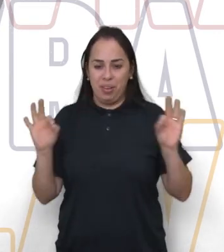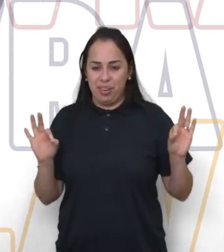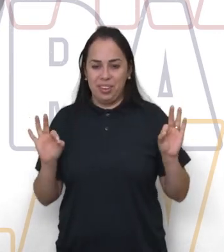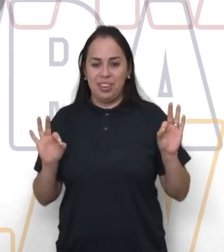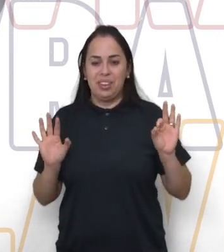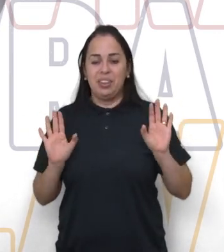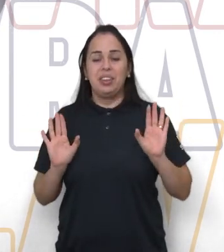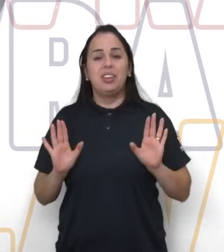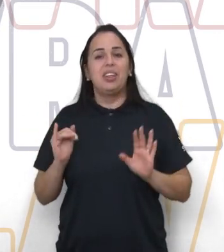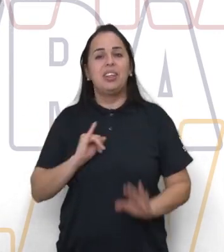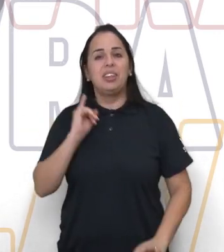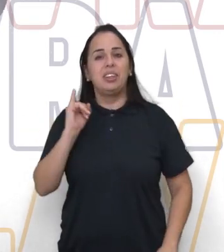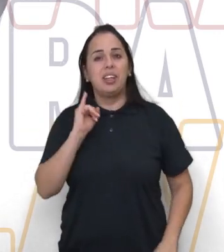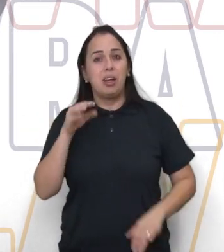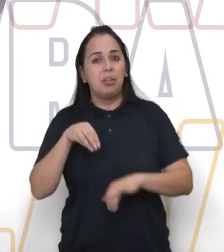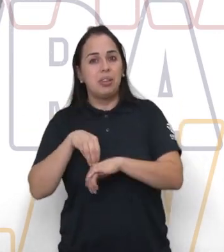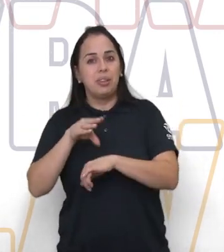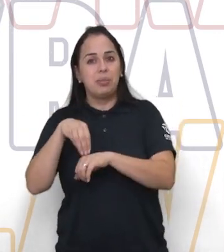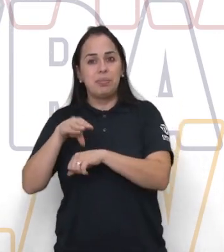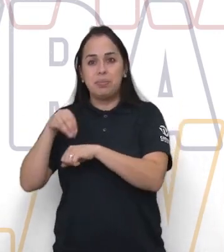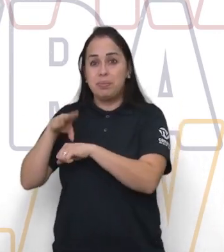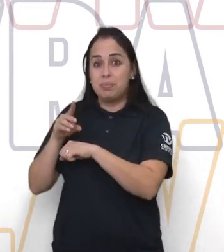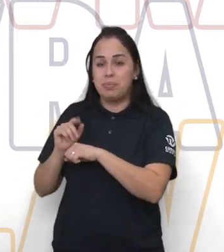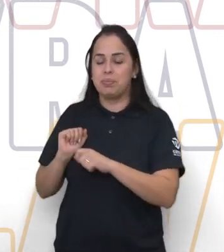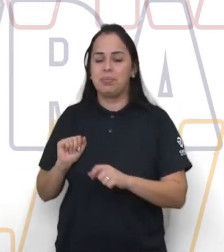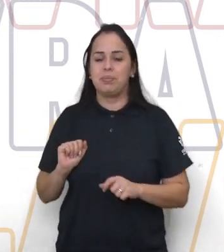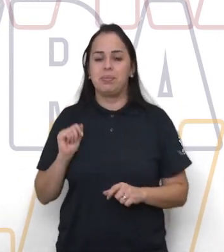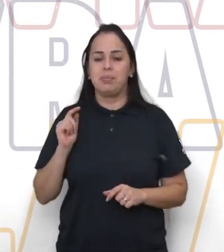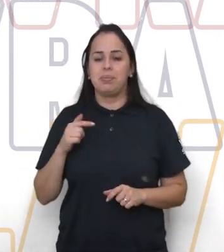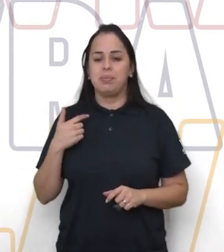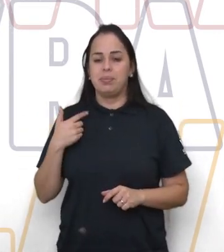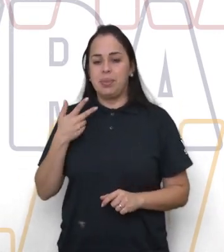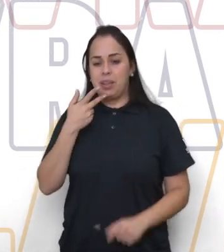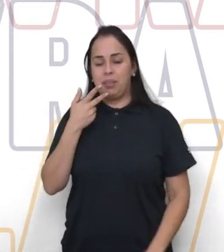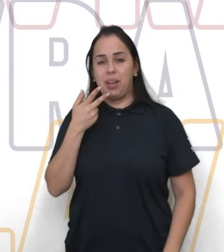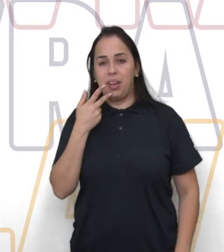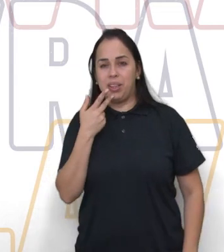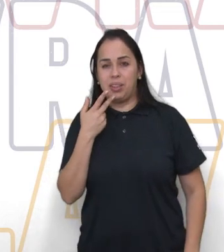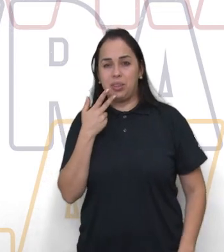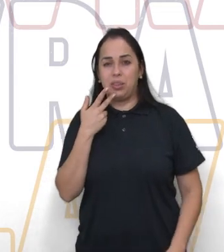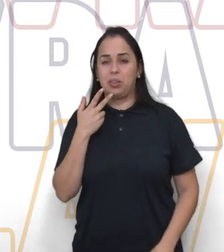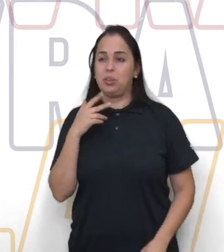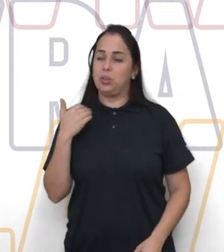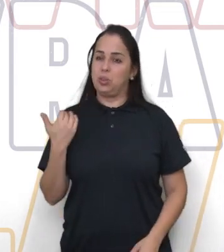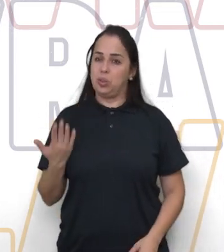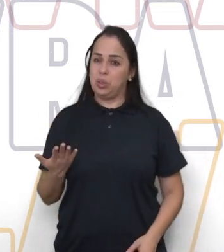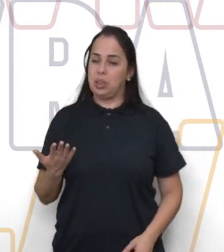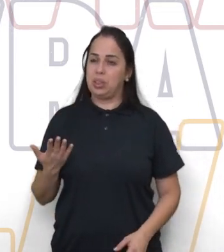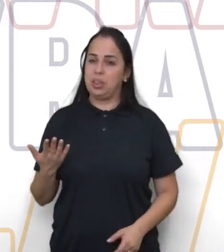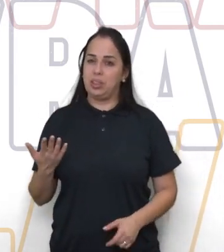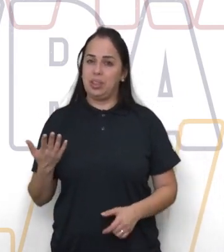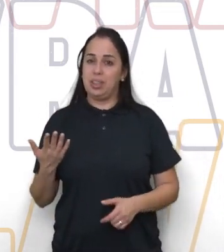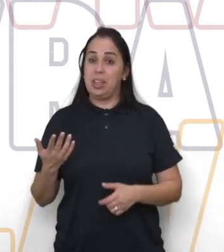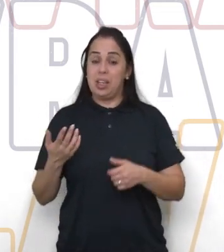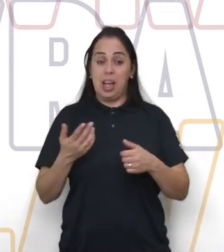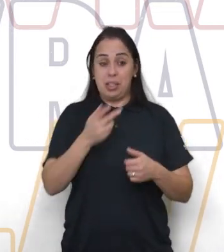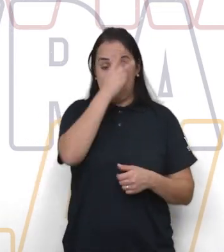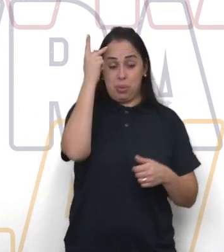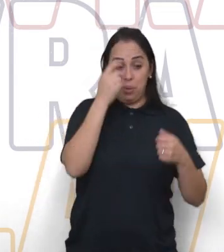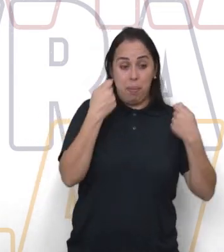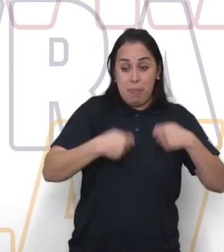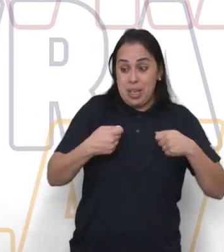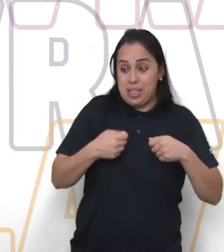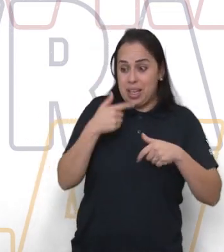e e é importante Acho que até uma dica né a gente a gente está falando de uma condição de um lado de tantas pessoas